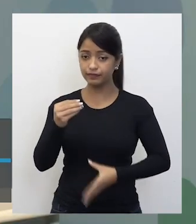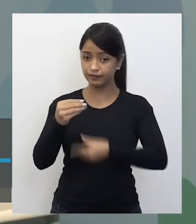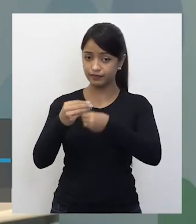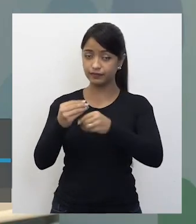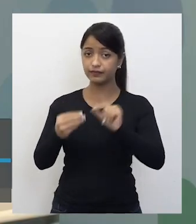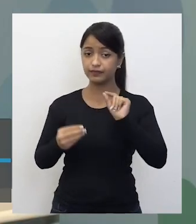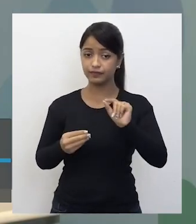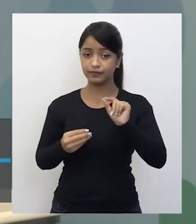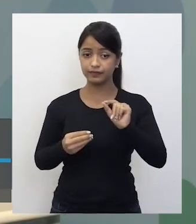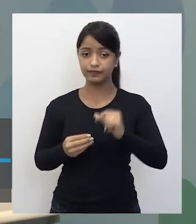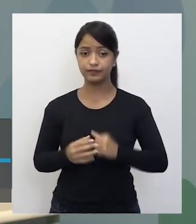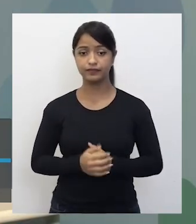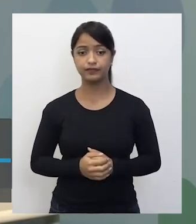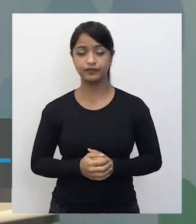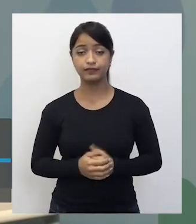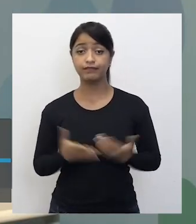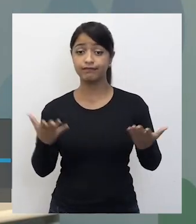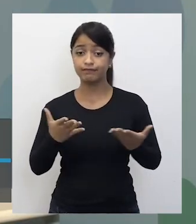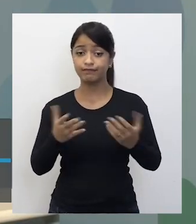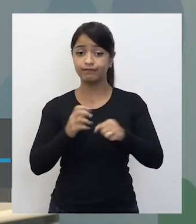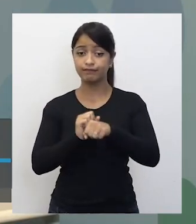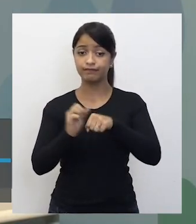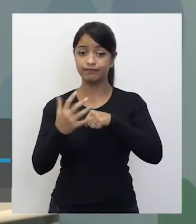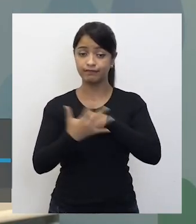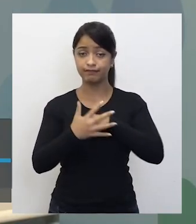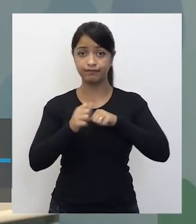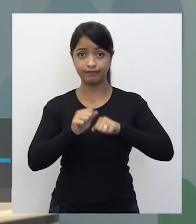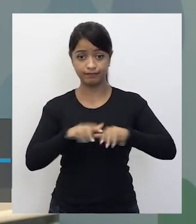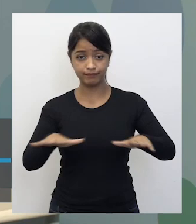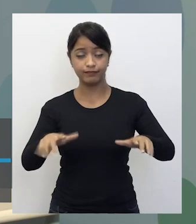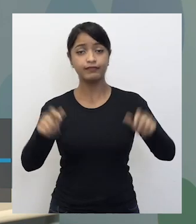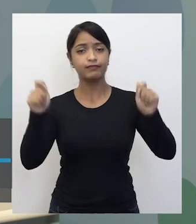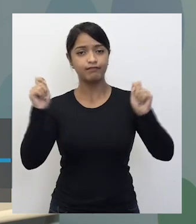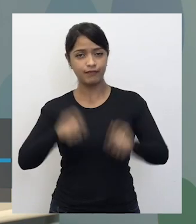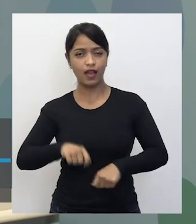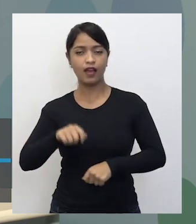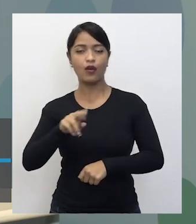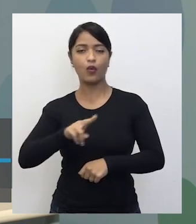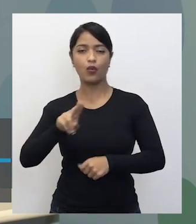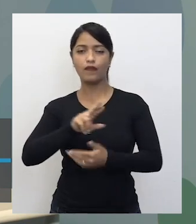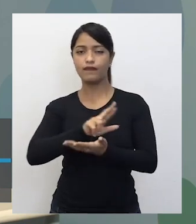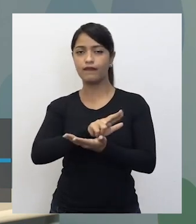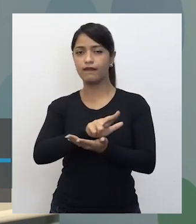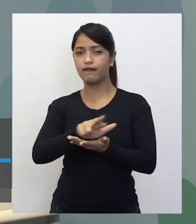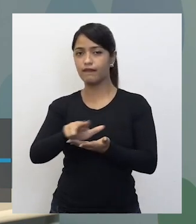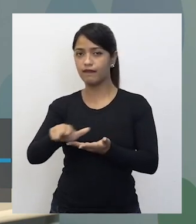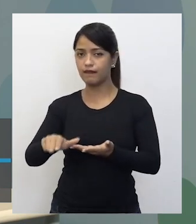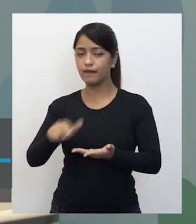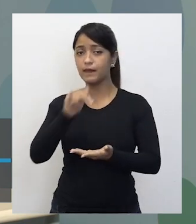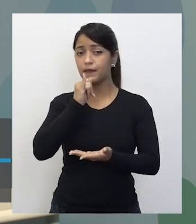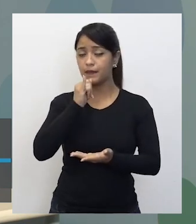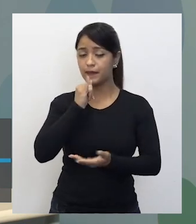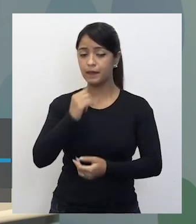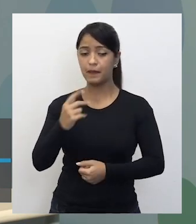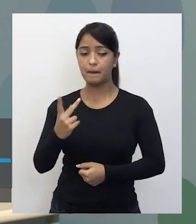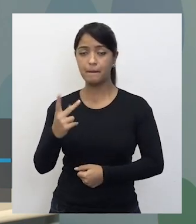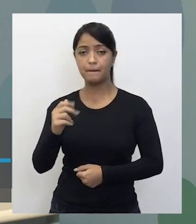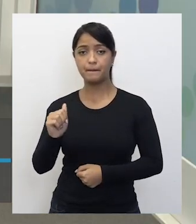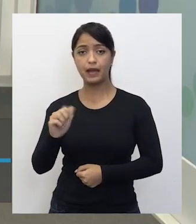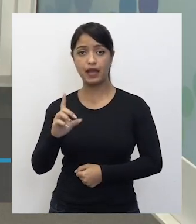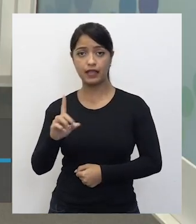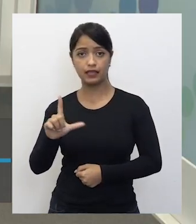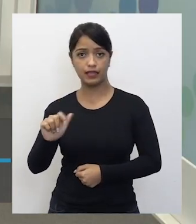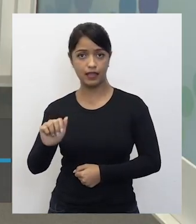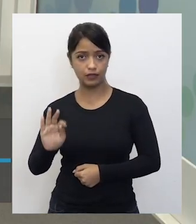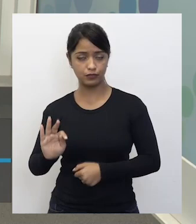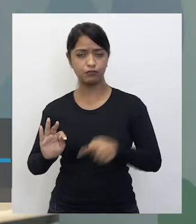professora, nessa situação de pandemia, nós podemos utilizar vários recursos, né, de criação de painéis. O Padlet é um exemplo que a gente pode